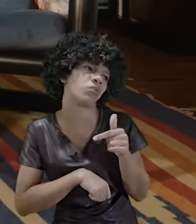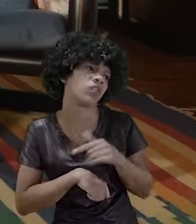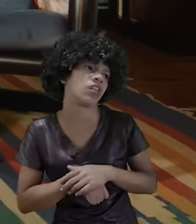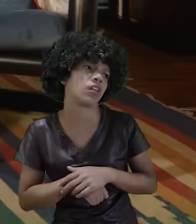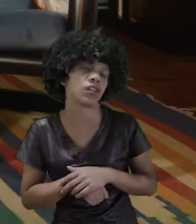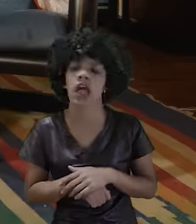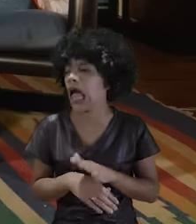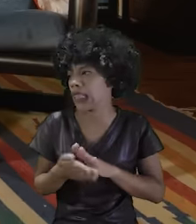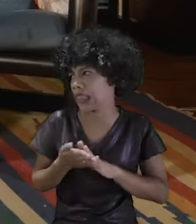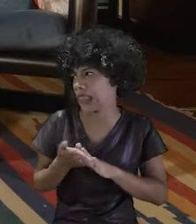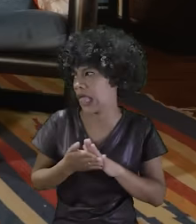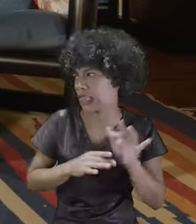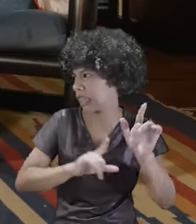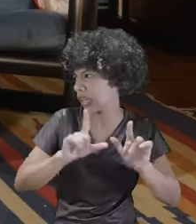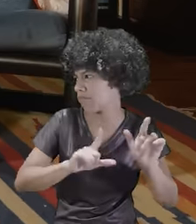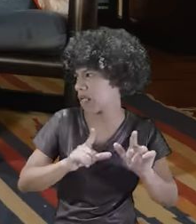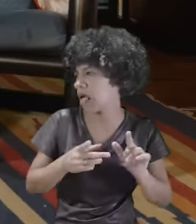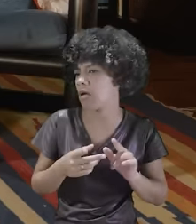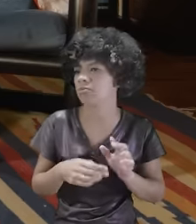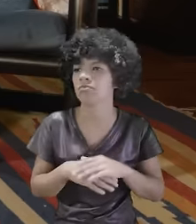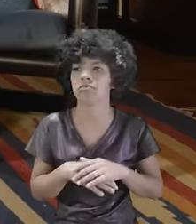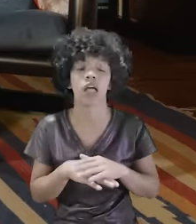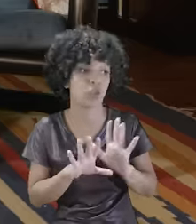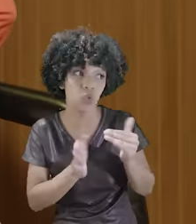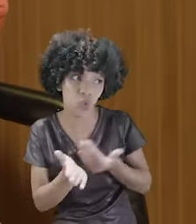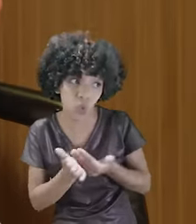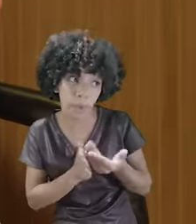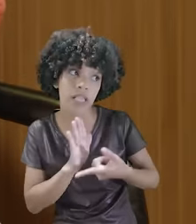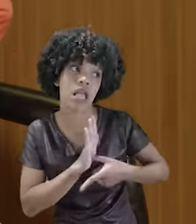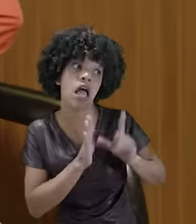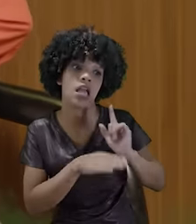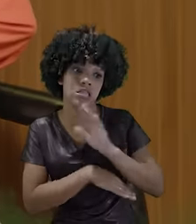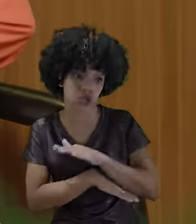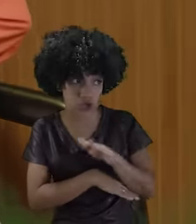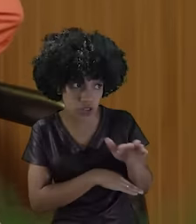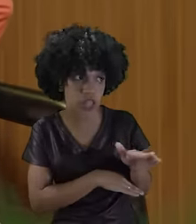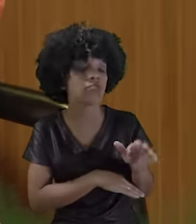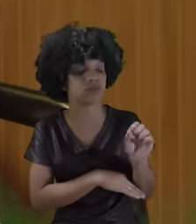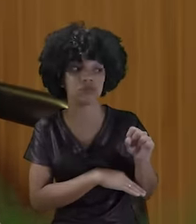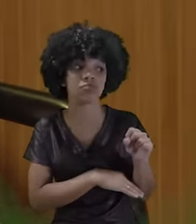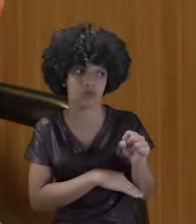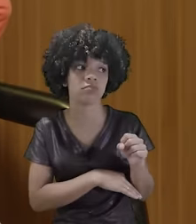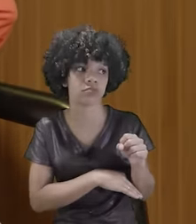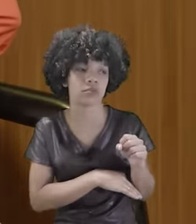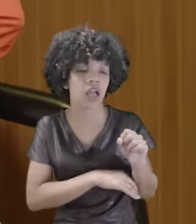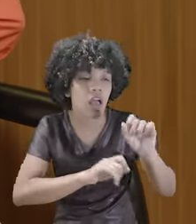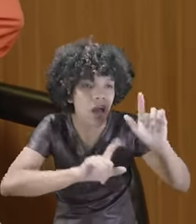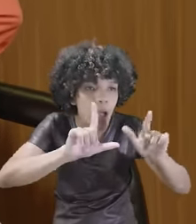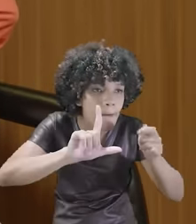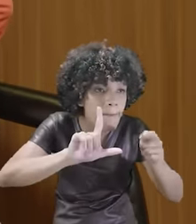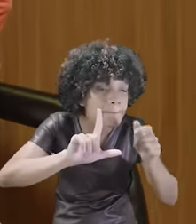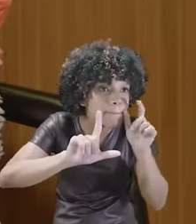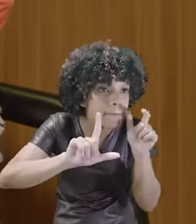tempo nada televisão você não começo antes das crianças Sim eu ligo